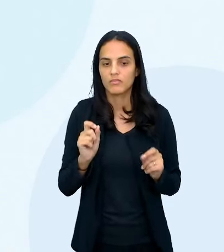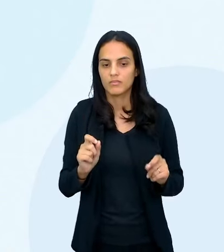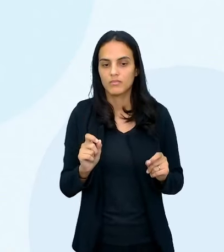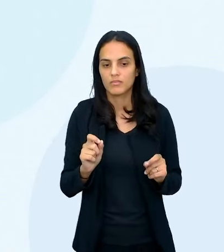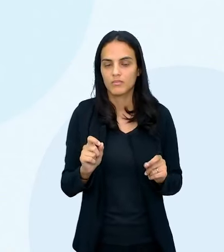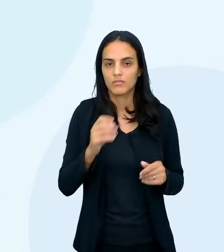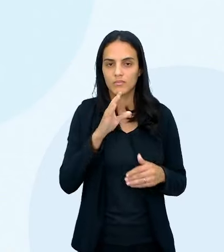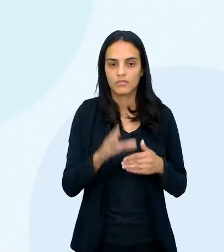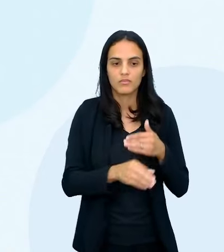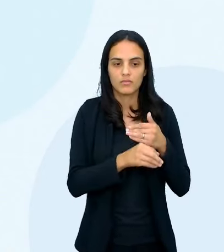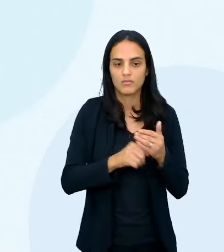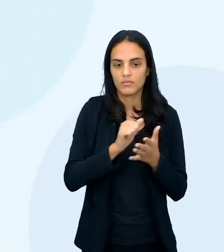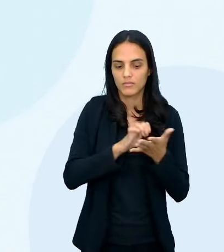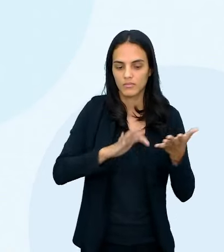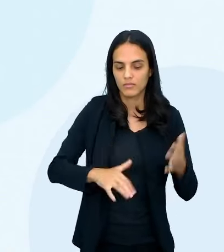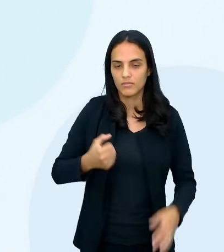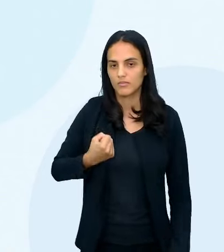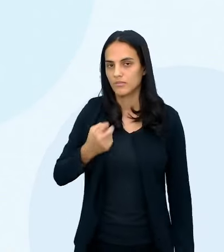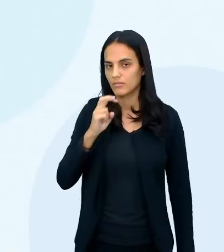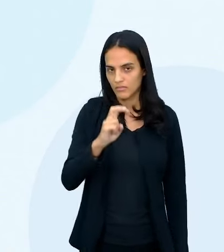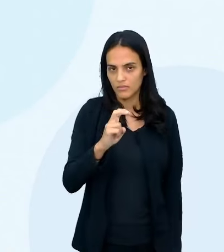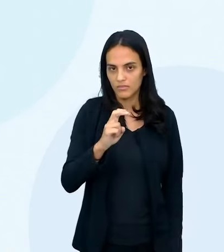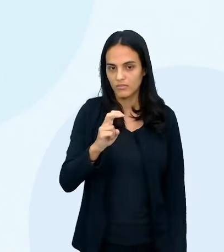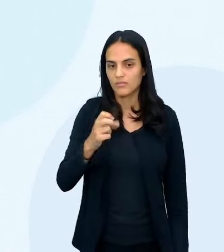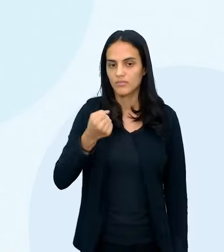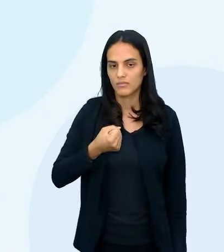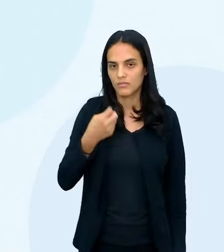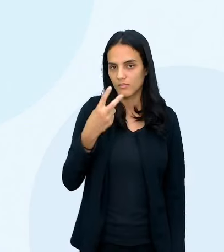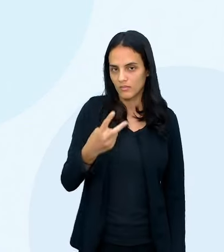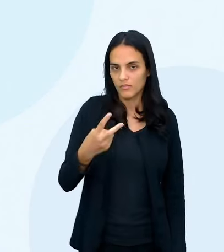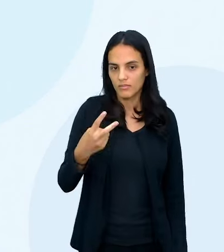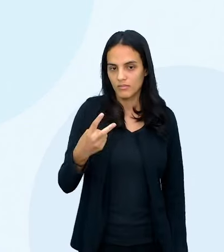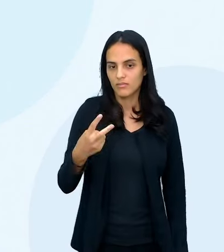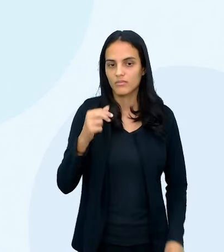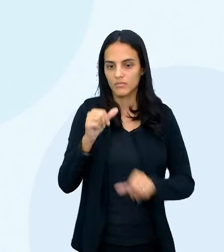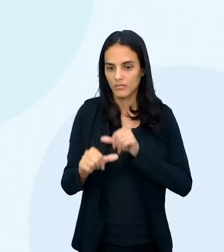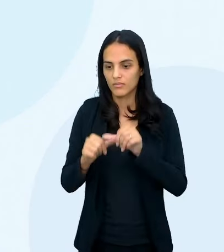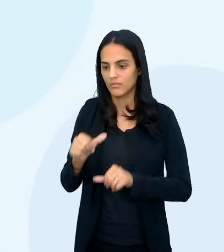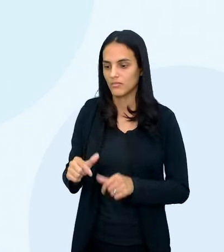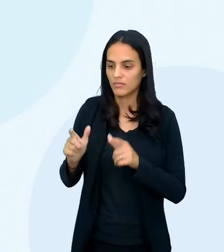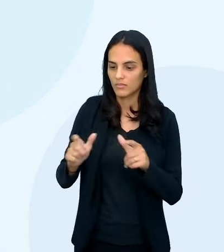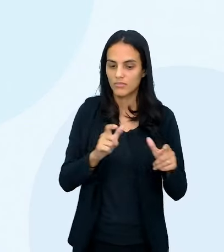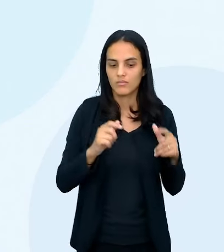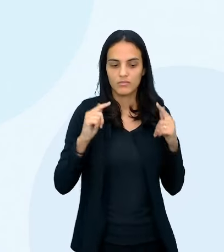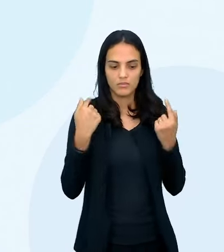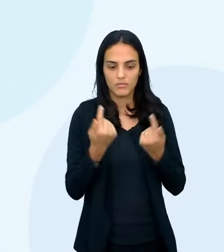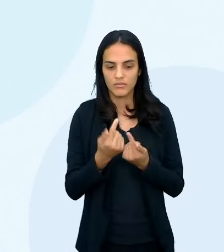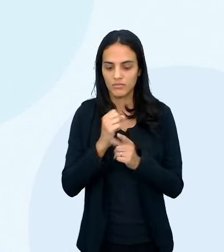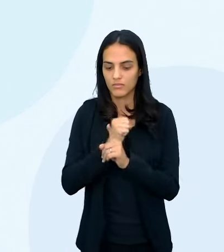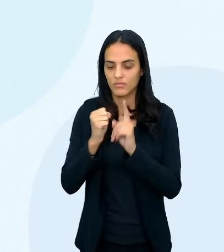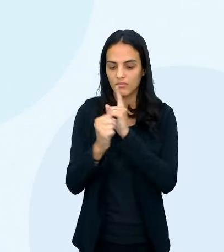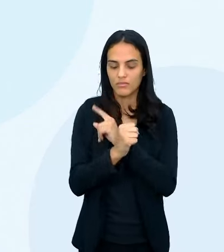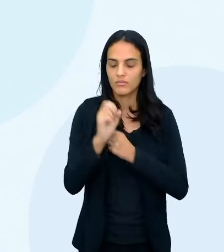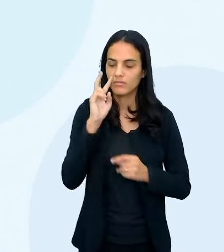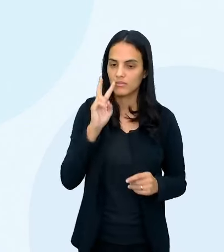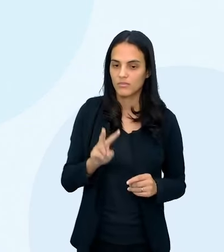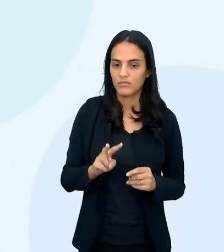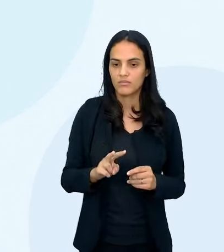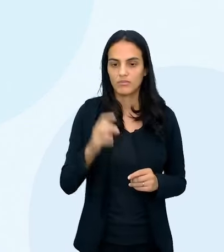componente atividade 5 do componente 2, que é Transformações do Espaço Geográfico e Sociedade, e olha